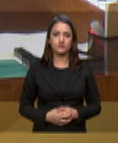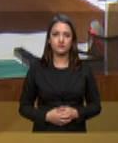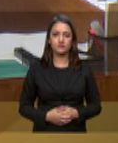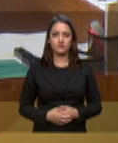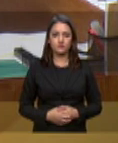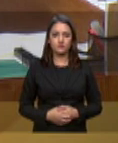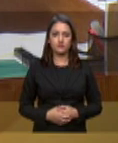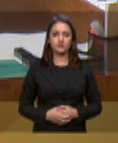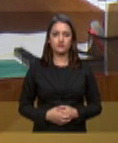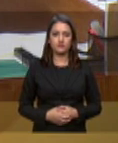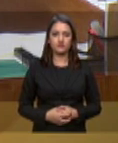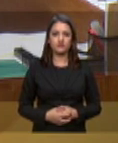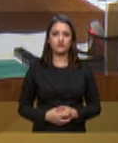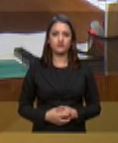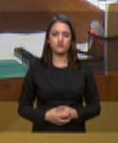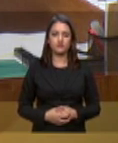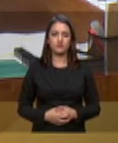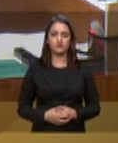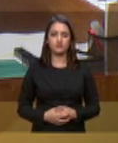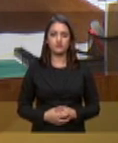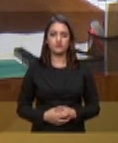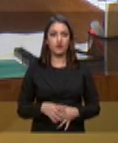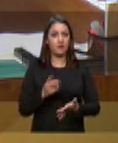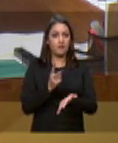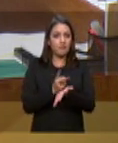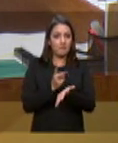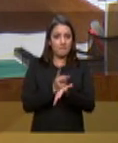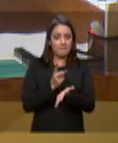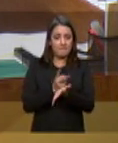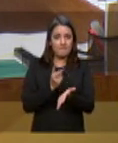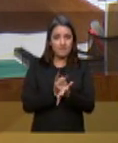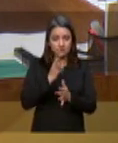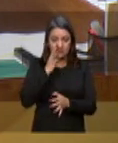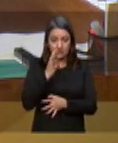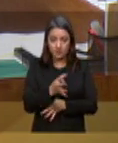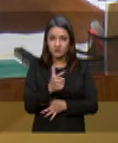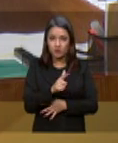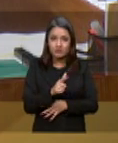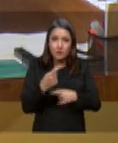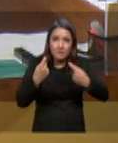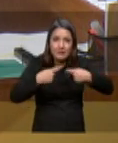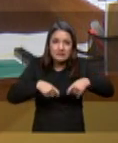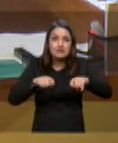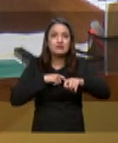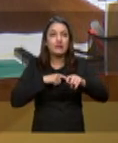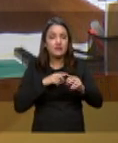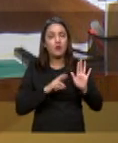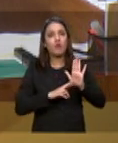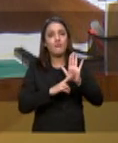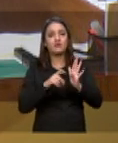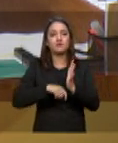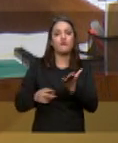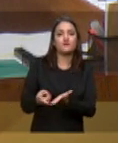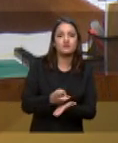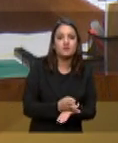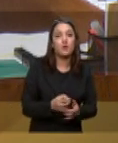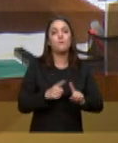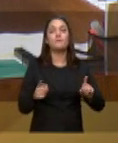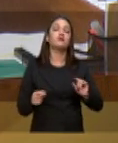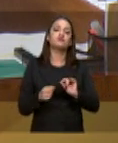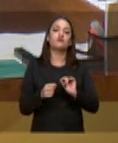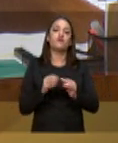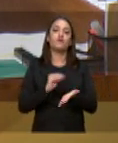Embora não condicionada a denúncia à representação da autoridade fiscal, falta justa causa para ação penal pela prática do crime